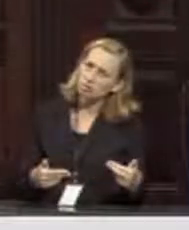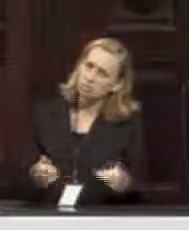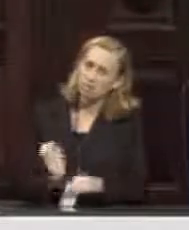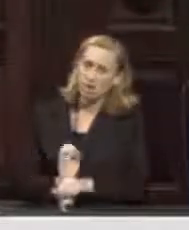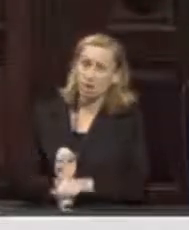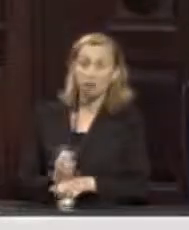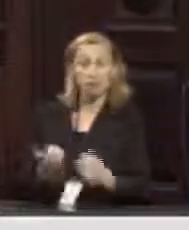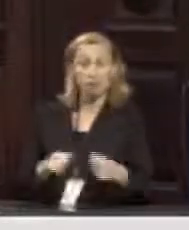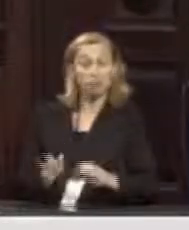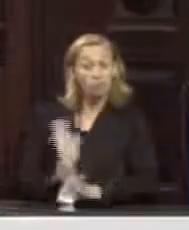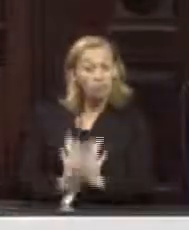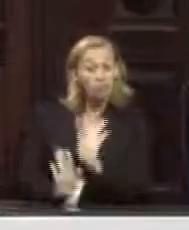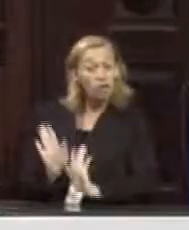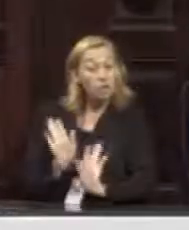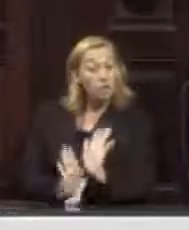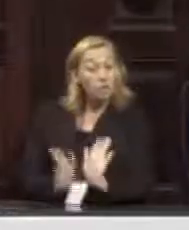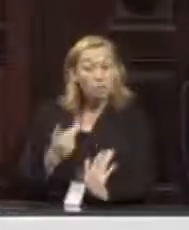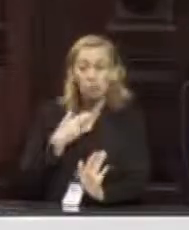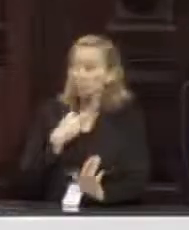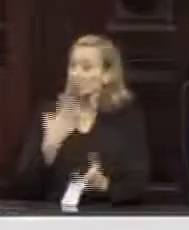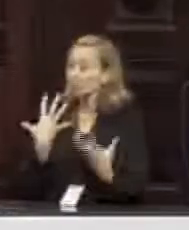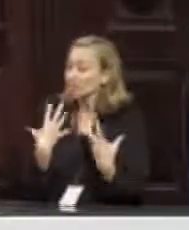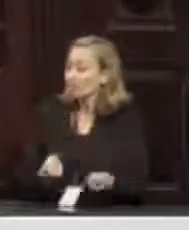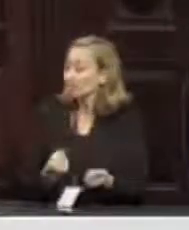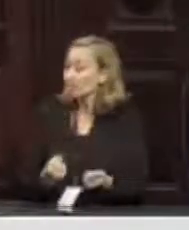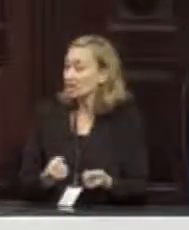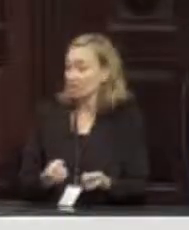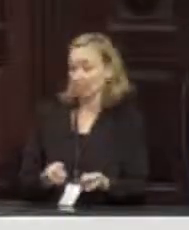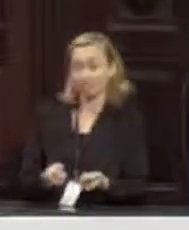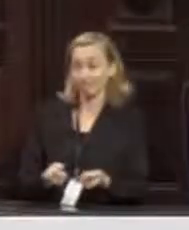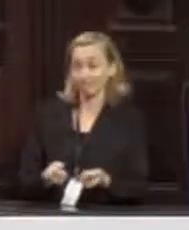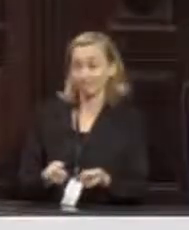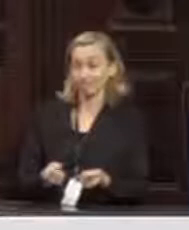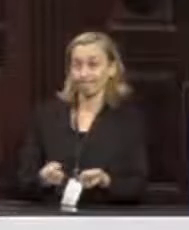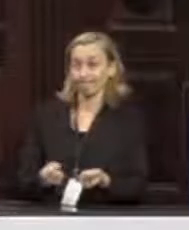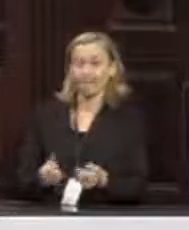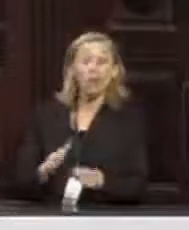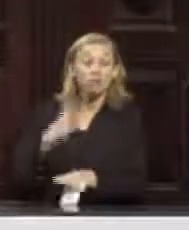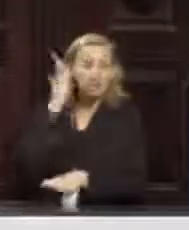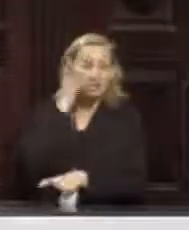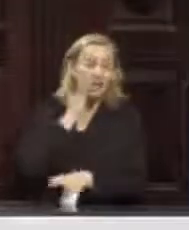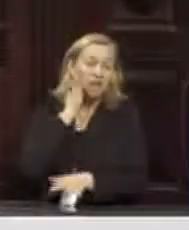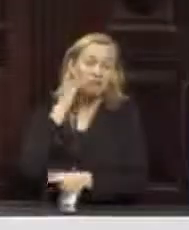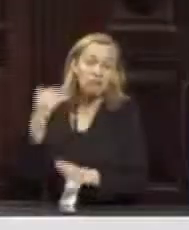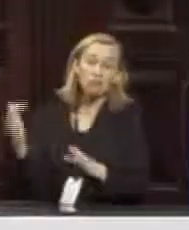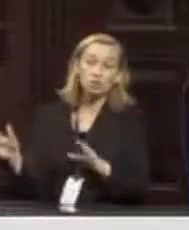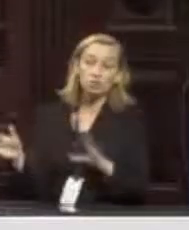verdadeira excrescência. Esta mensagem que foi enviada para cá,